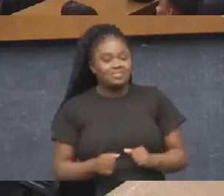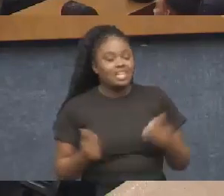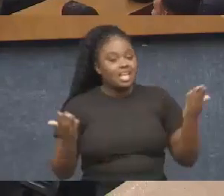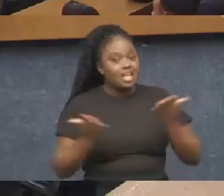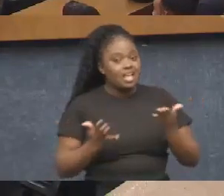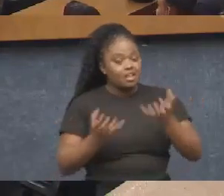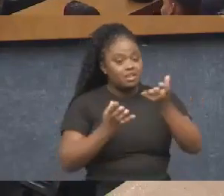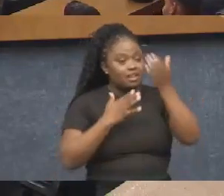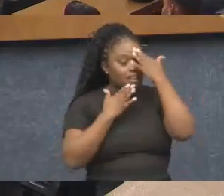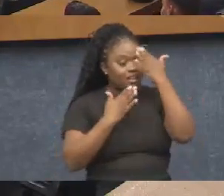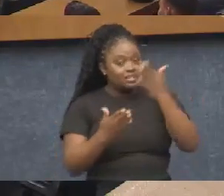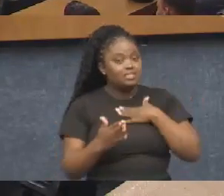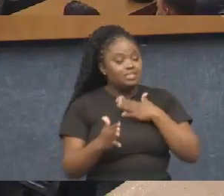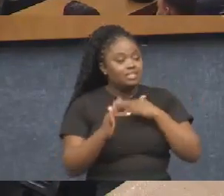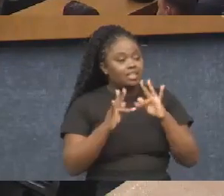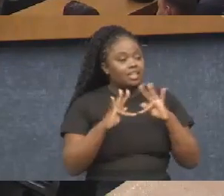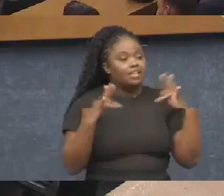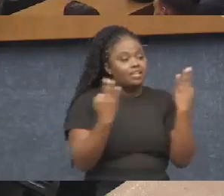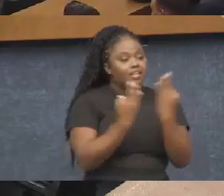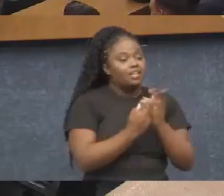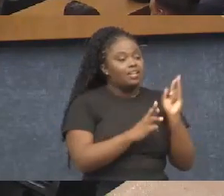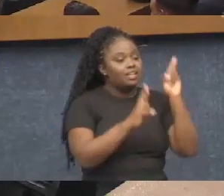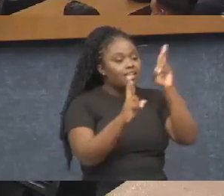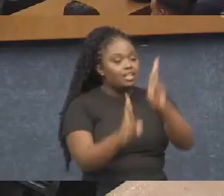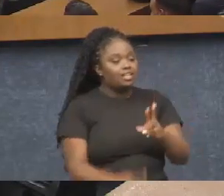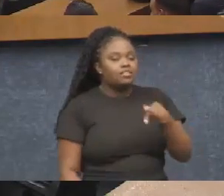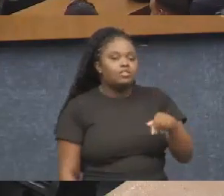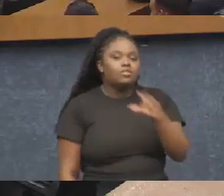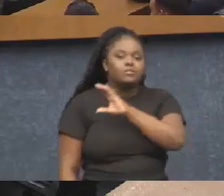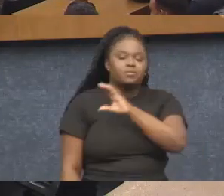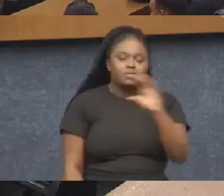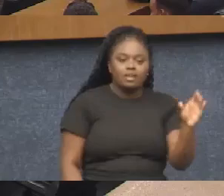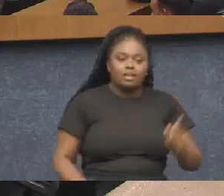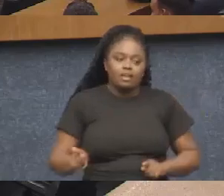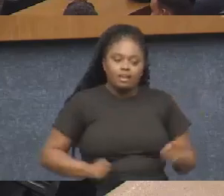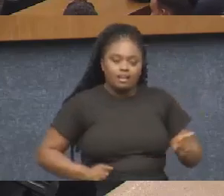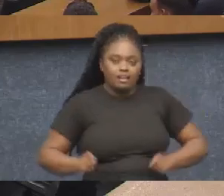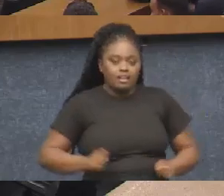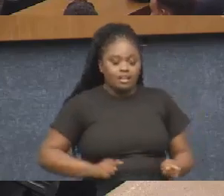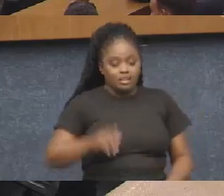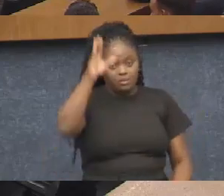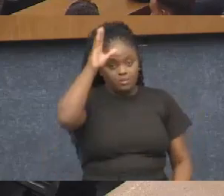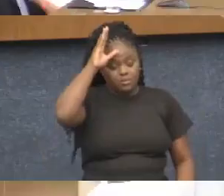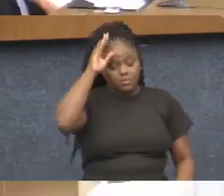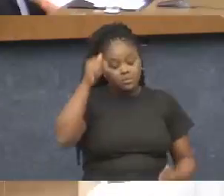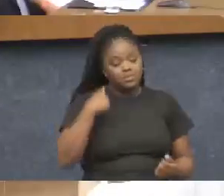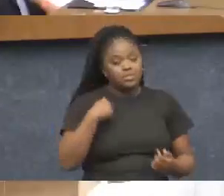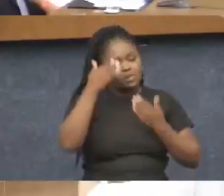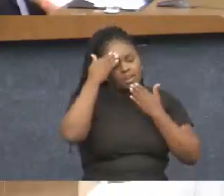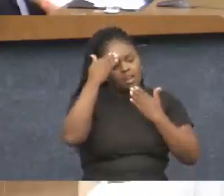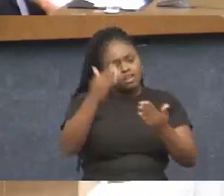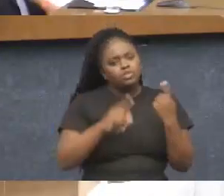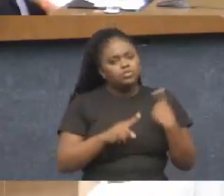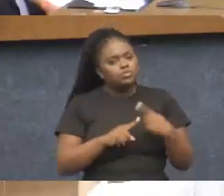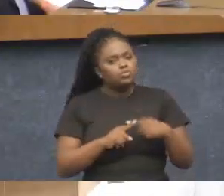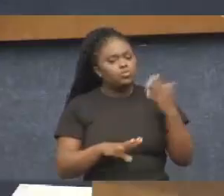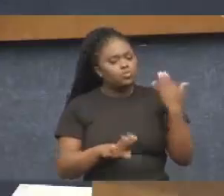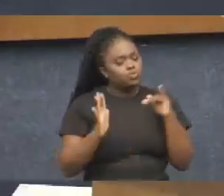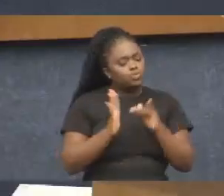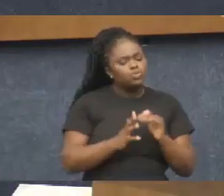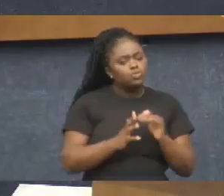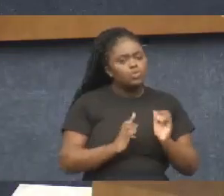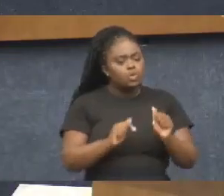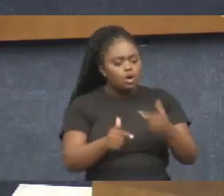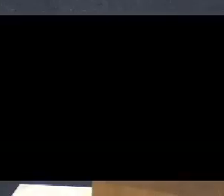Agora quero agradecer a família que está representada aqui por cunhados, primos, tios. É, agradeço porque tudo que eu faço no meu trabalho